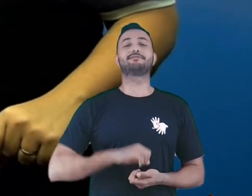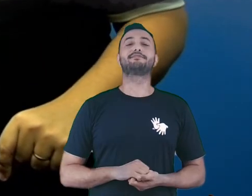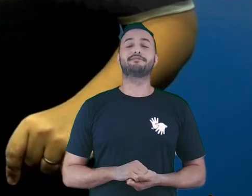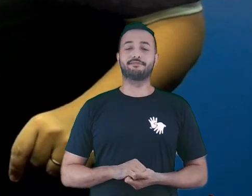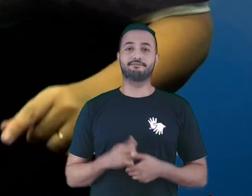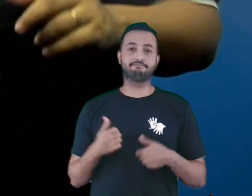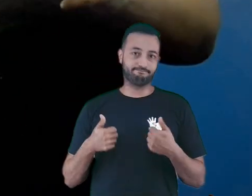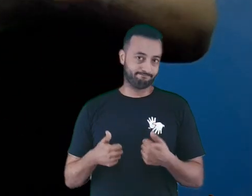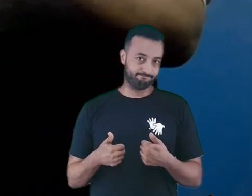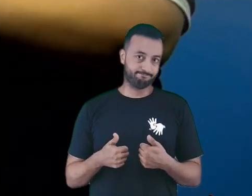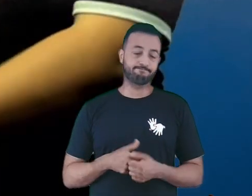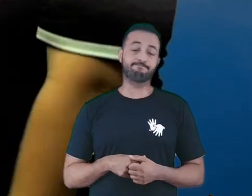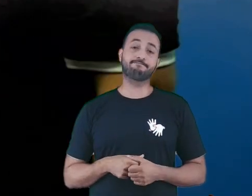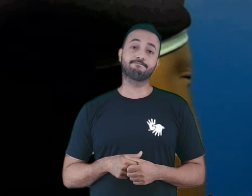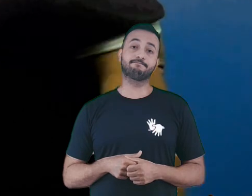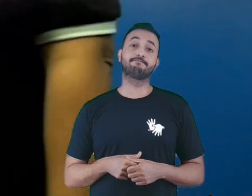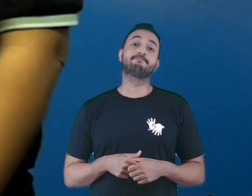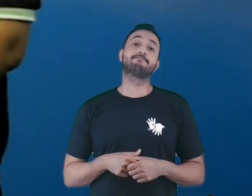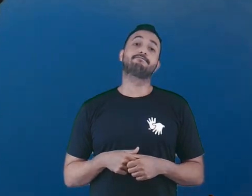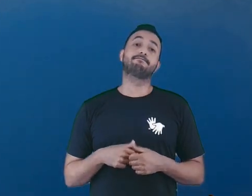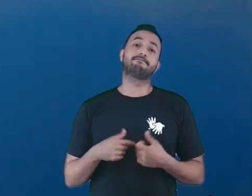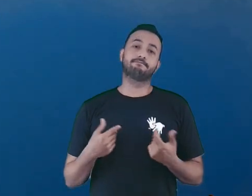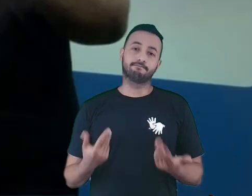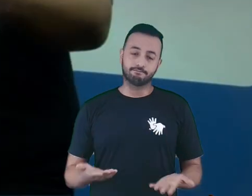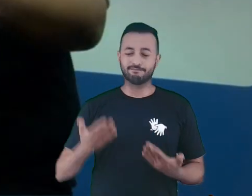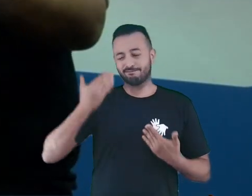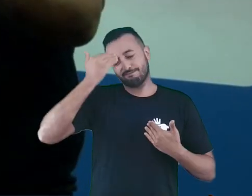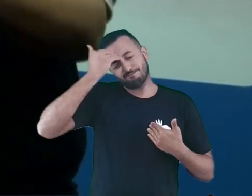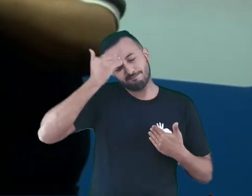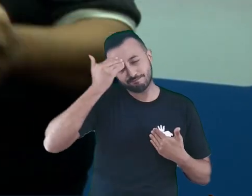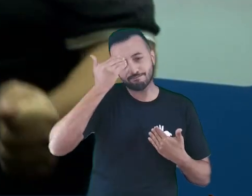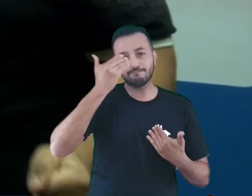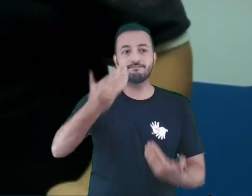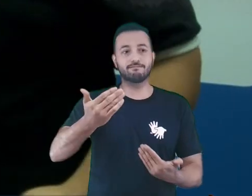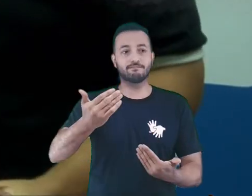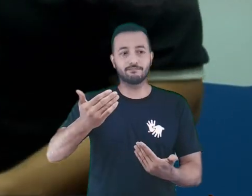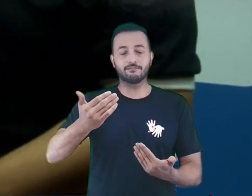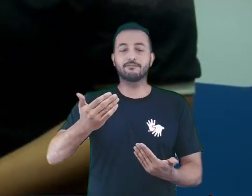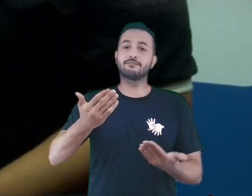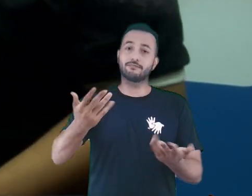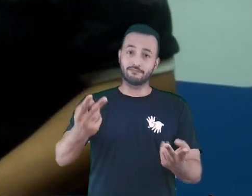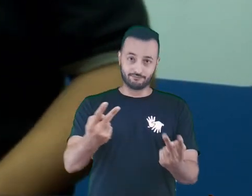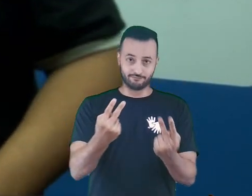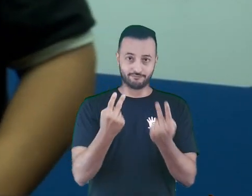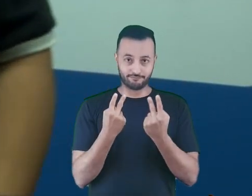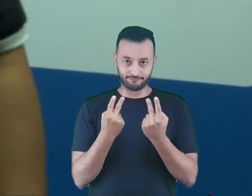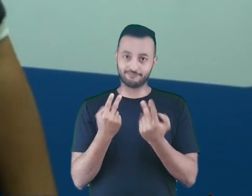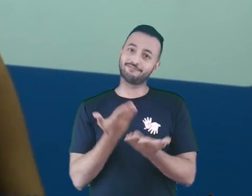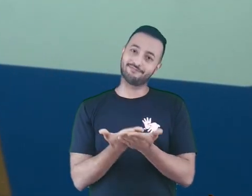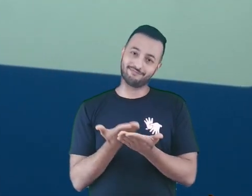portuguesa, tá bom? Então, muito obrigado, gente, por estar presente